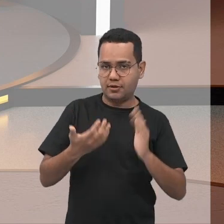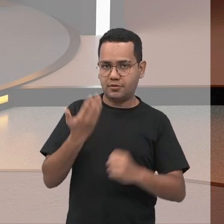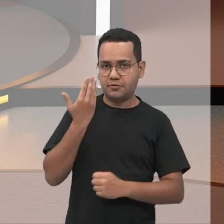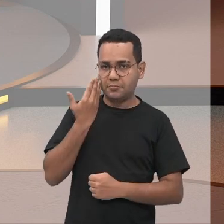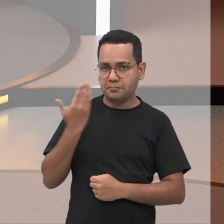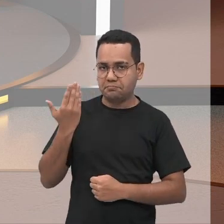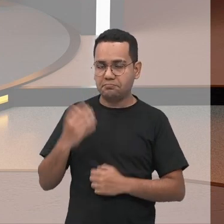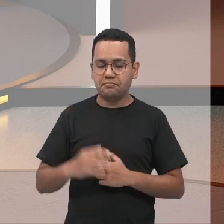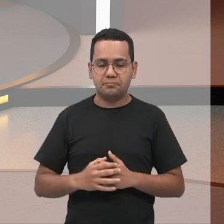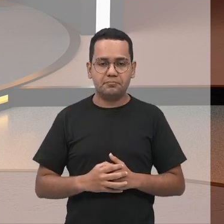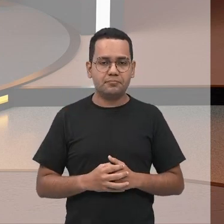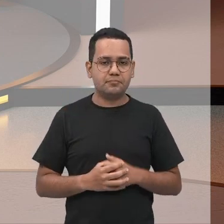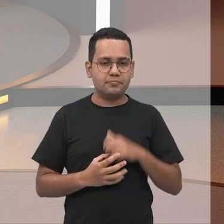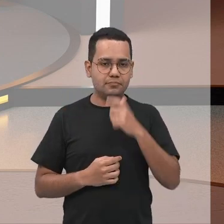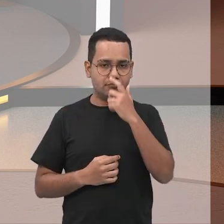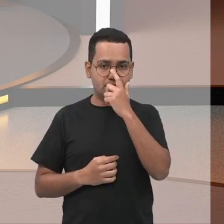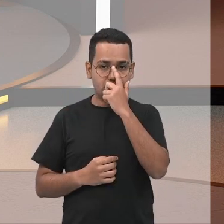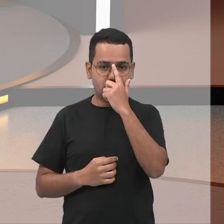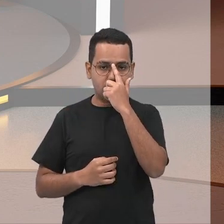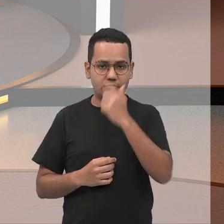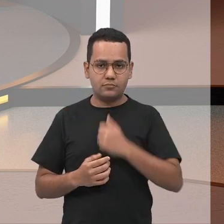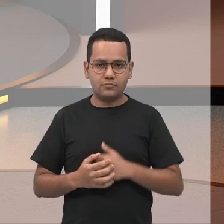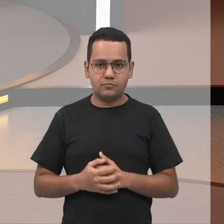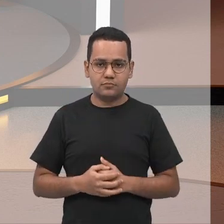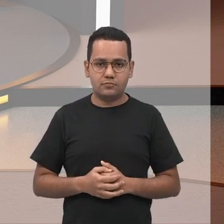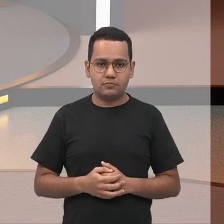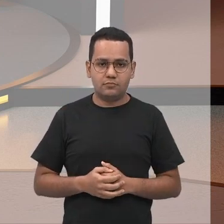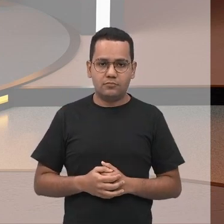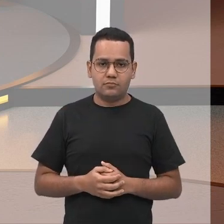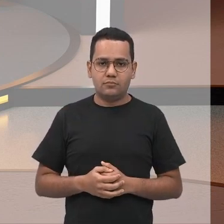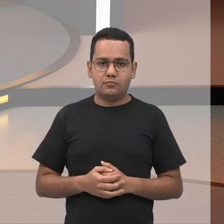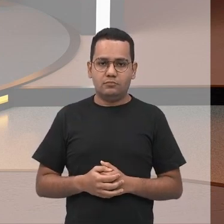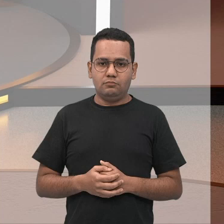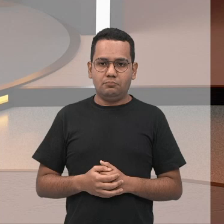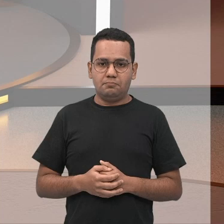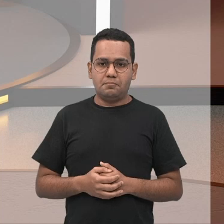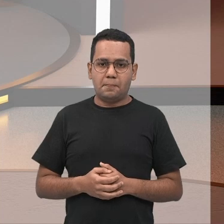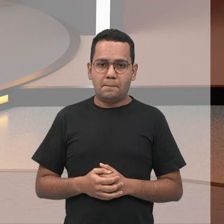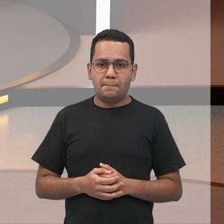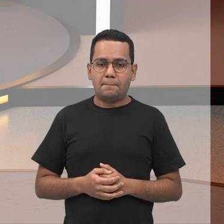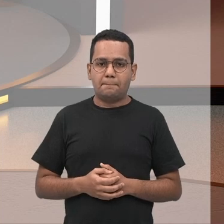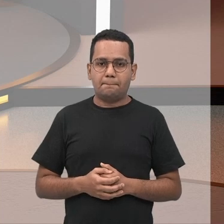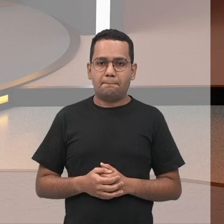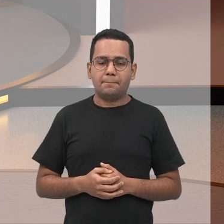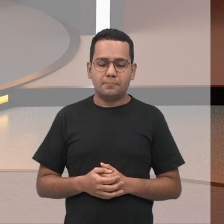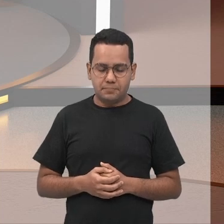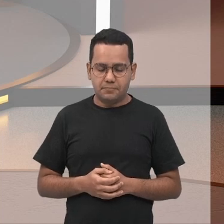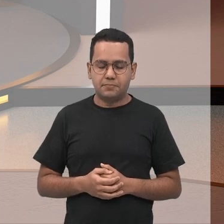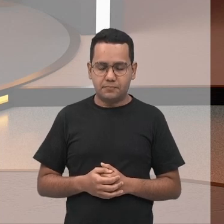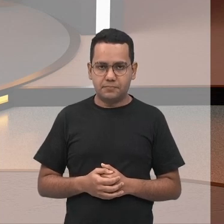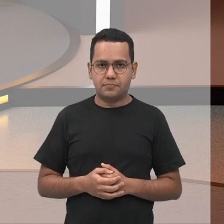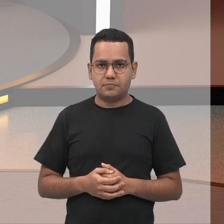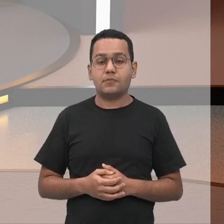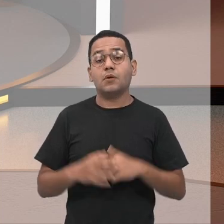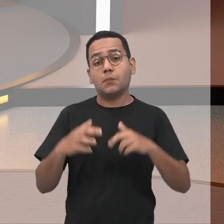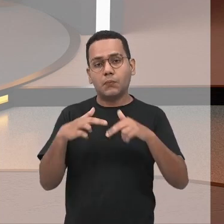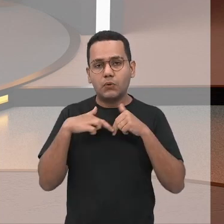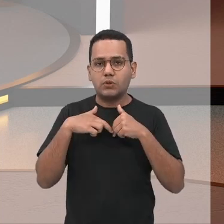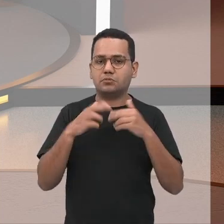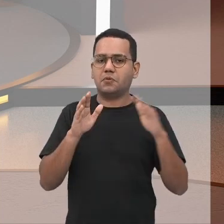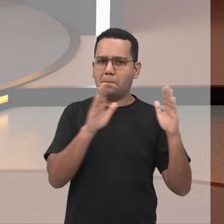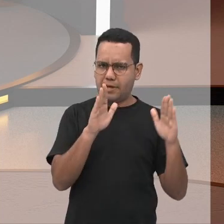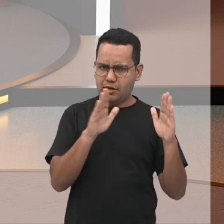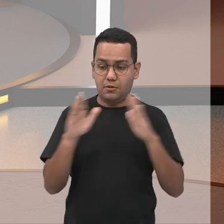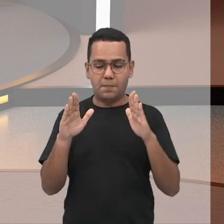Vejam, então o período regencial foi um período muito agitado, como falamos, um dos mais agitados da história